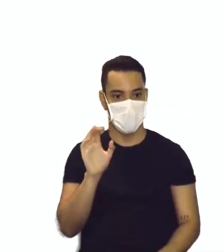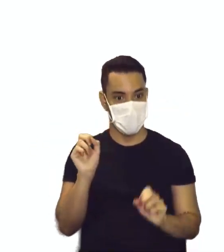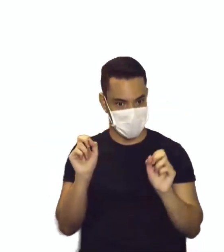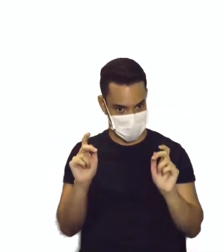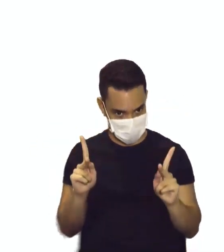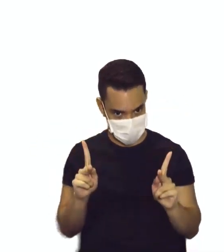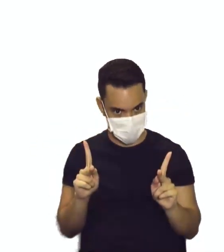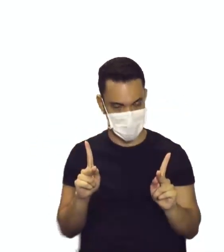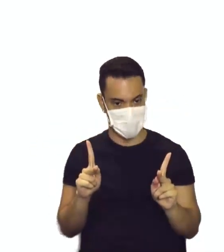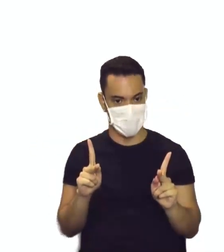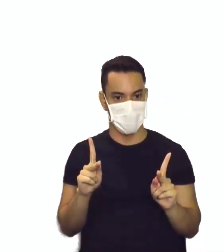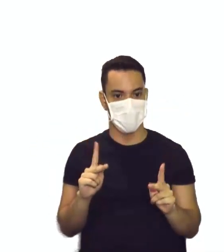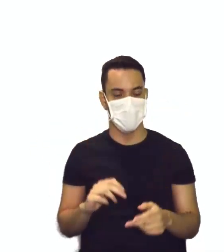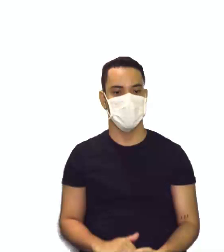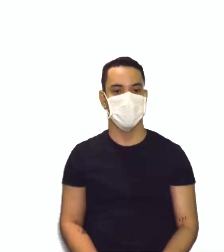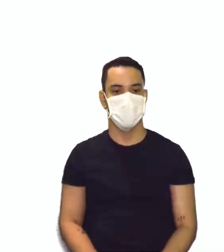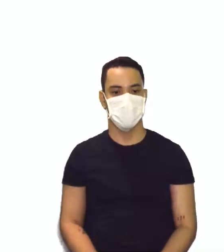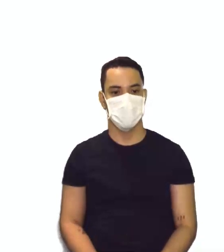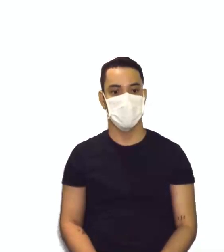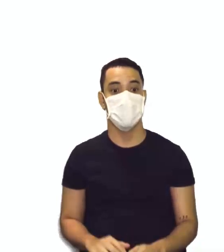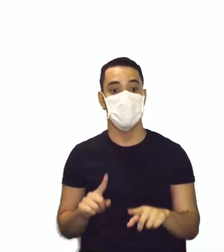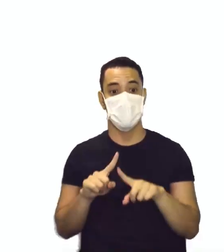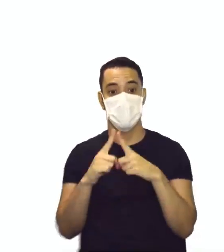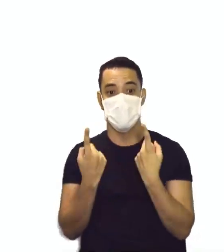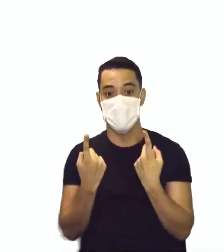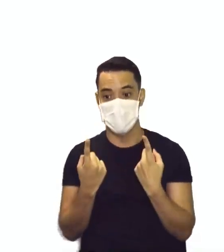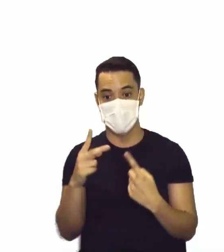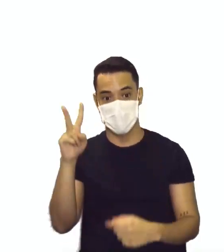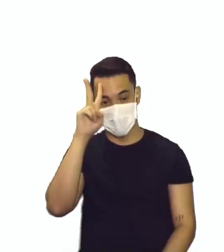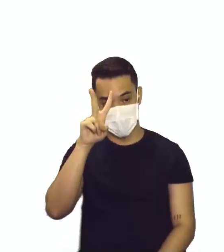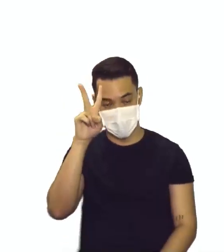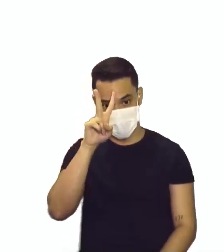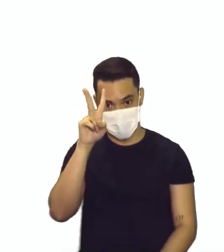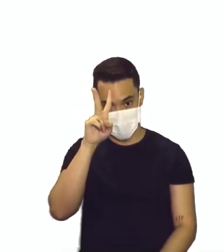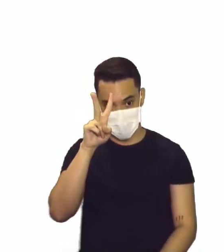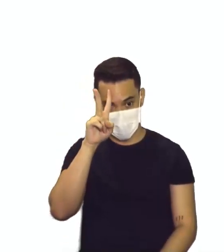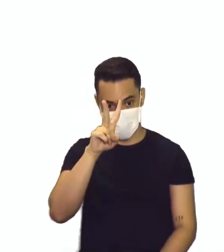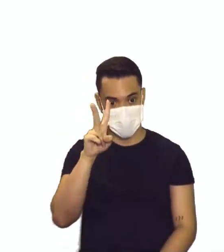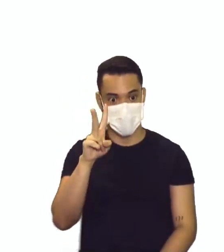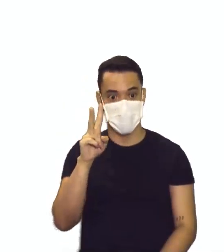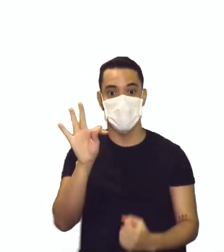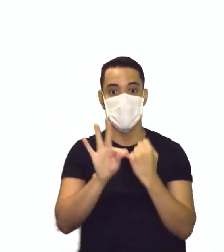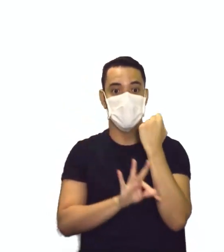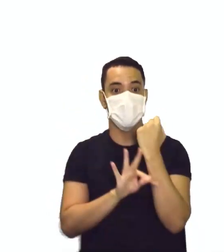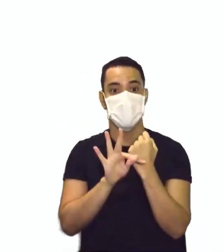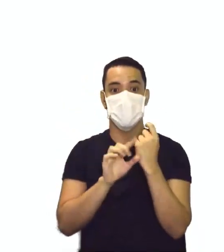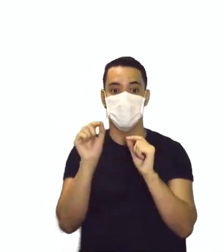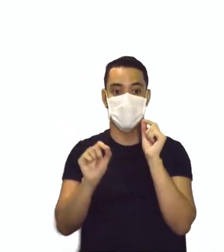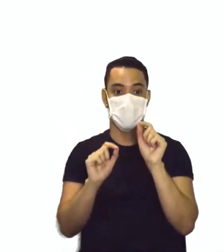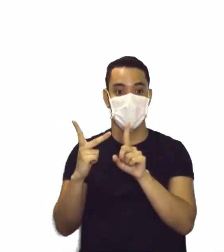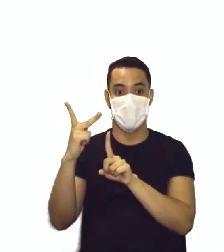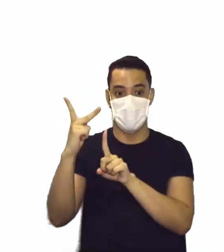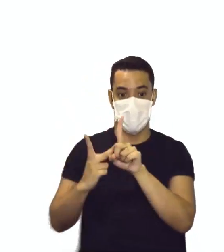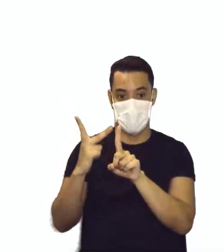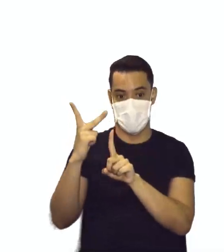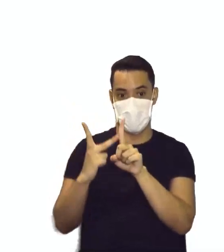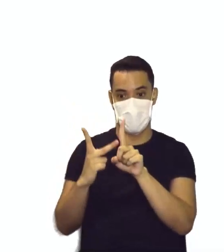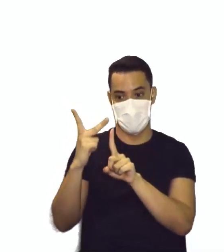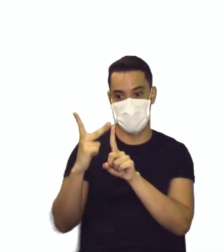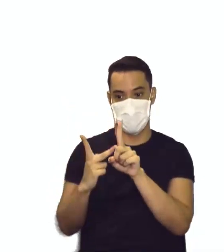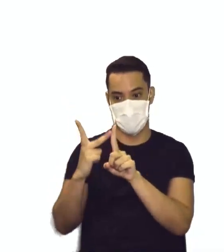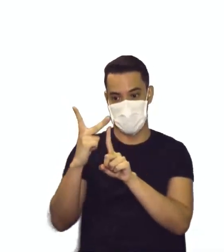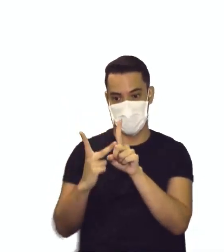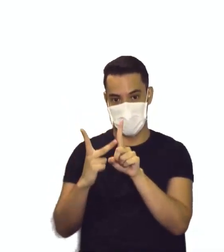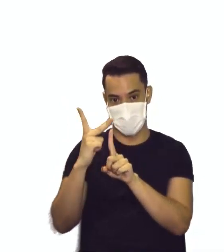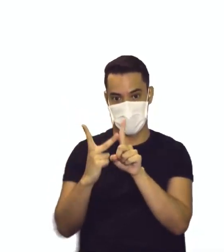letra B eu tenho uma temperatura baixa, mas vamos lembrar lá, ele resfriou o quê? A Kelvin, né? Que é a